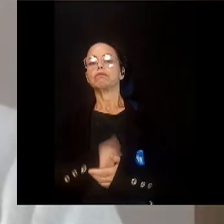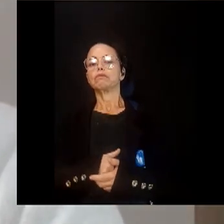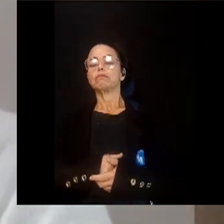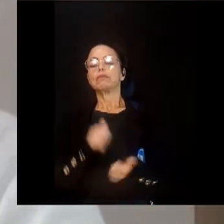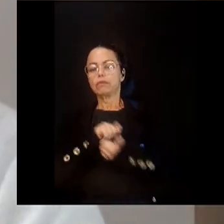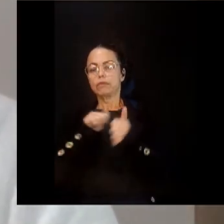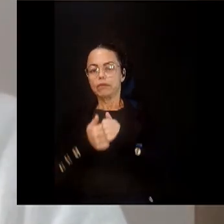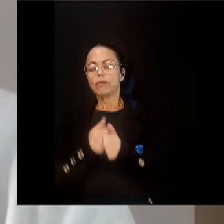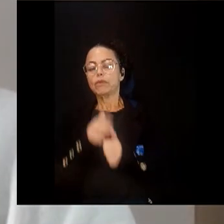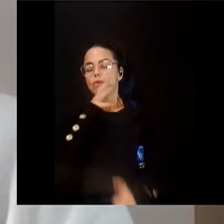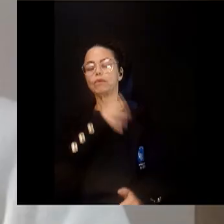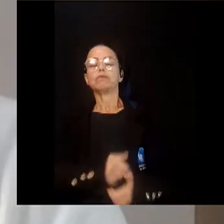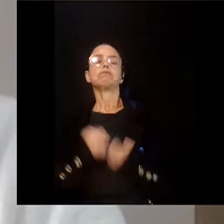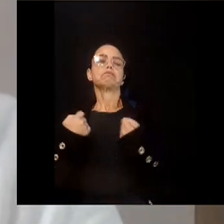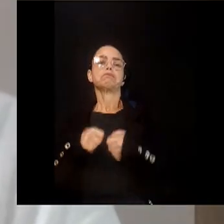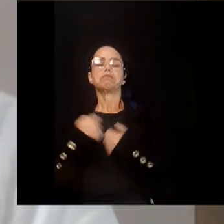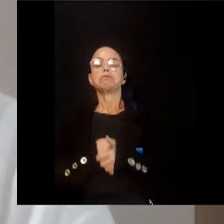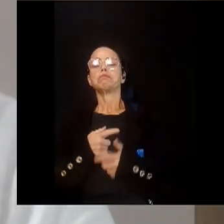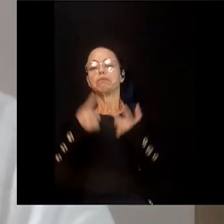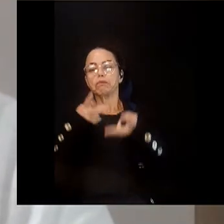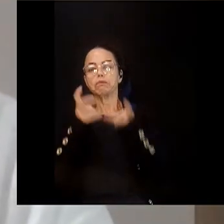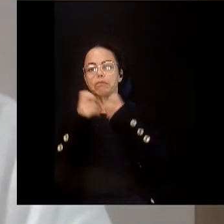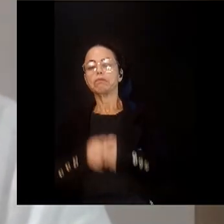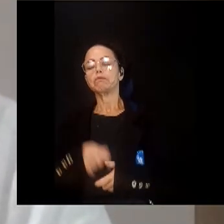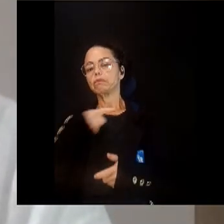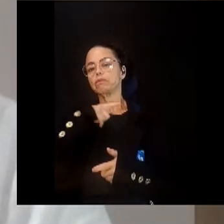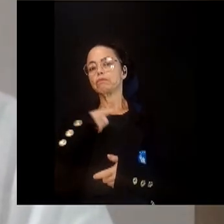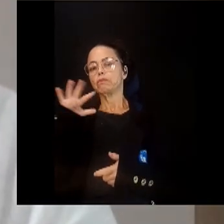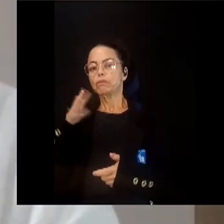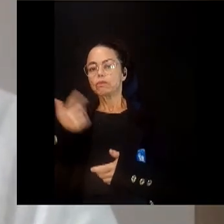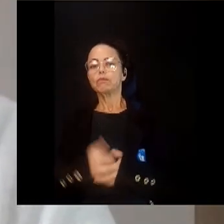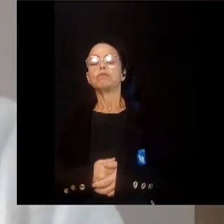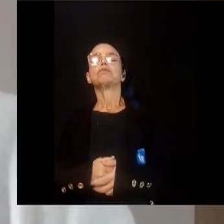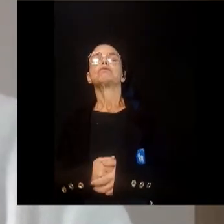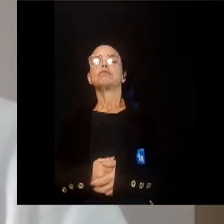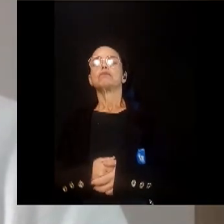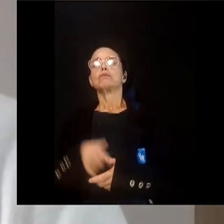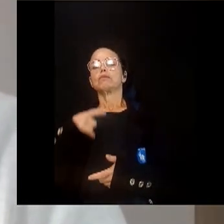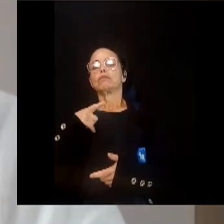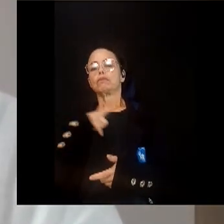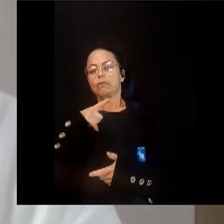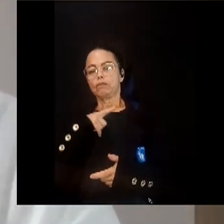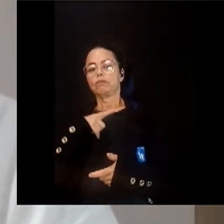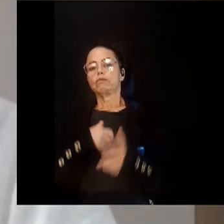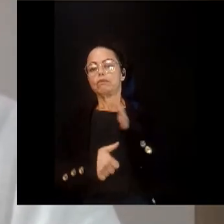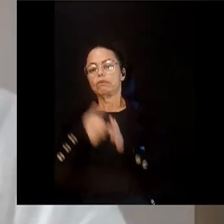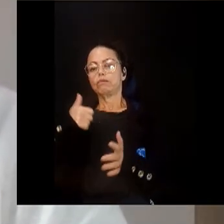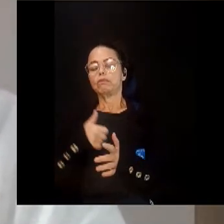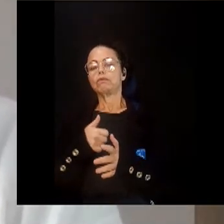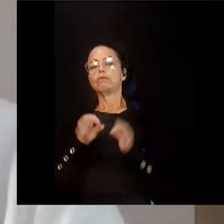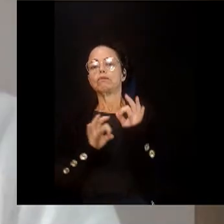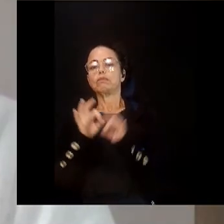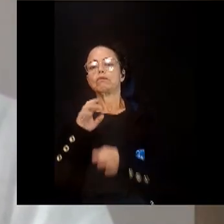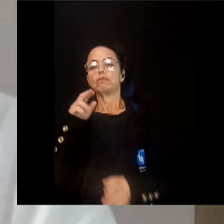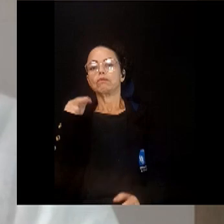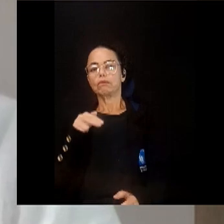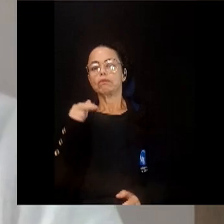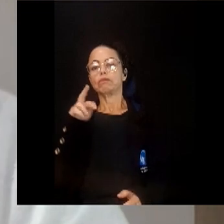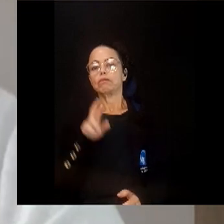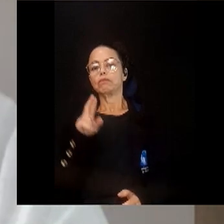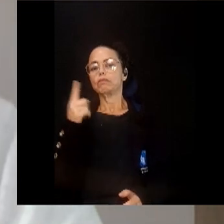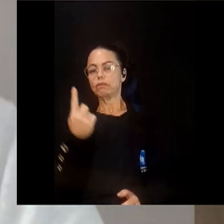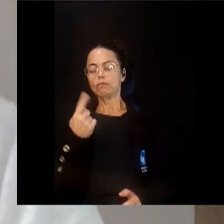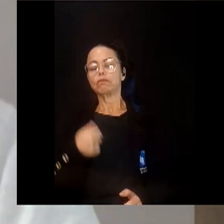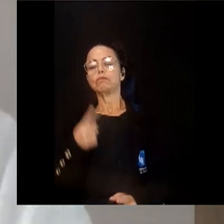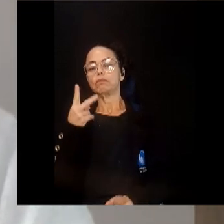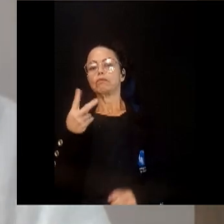Então, se a gente olhar o que tem acontecido, né? A gente teve a primeira atualização da NR1 há 2 anos atrás,